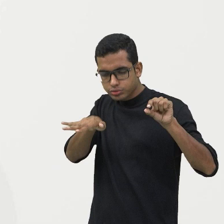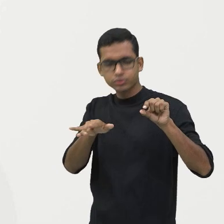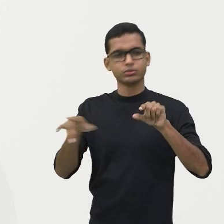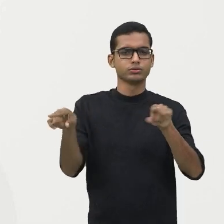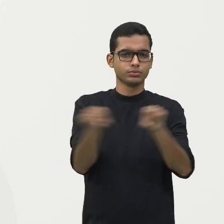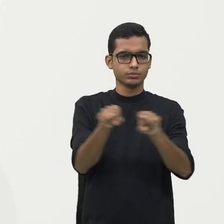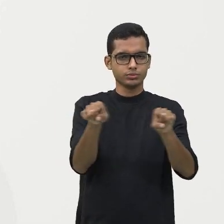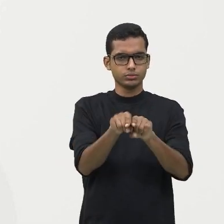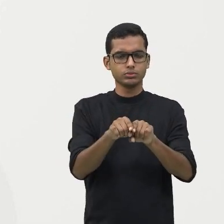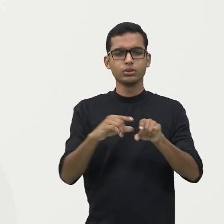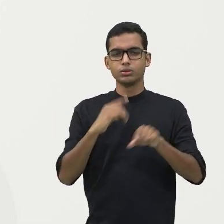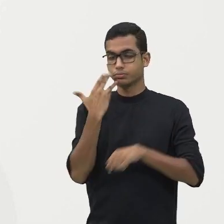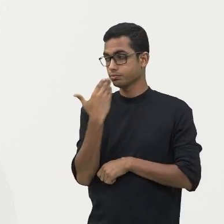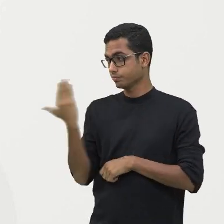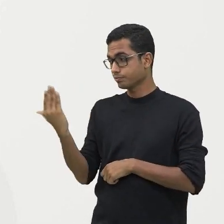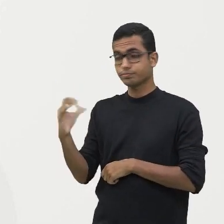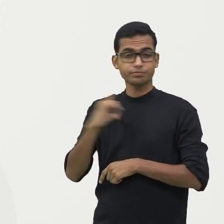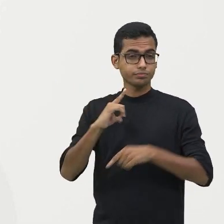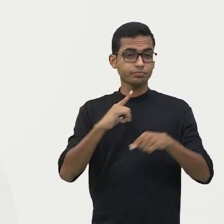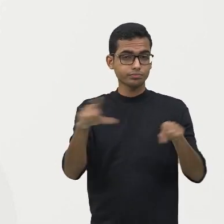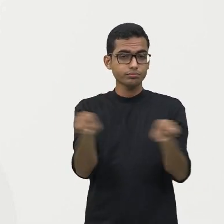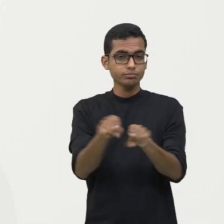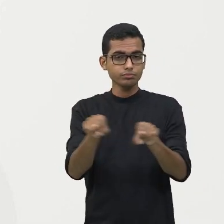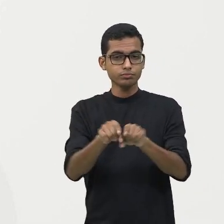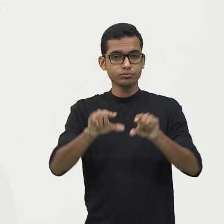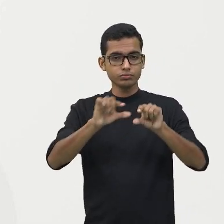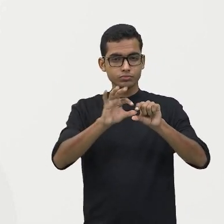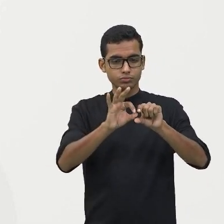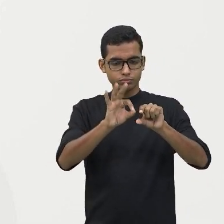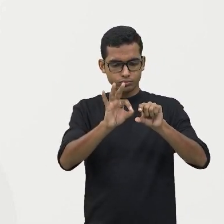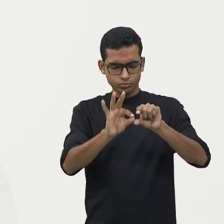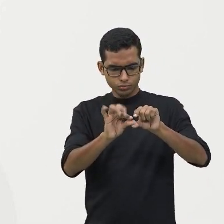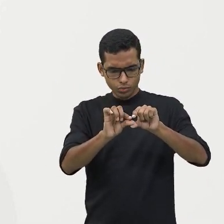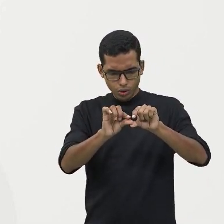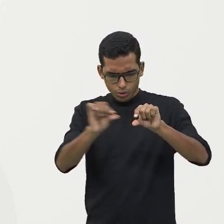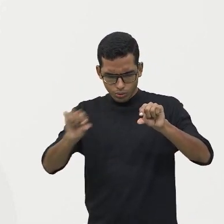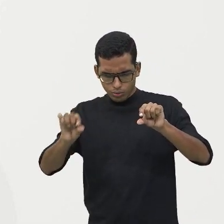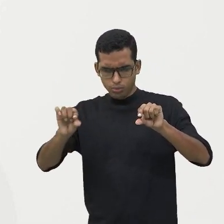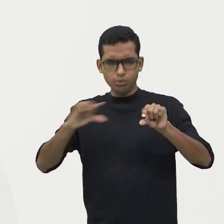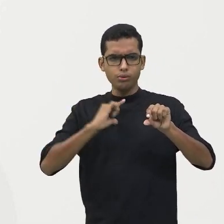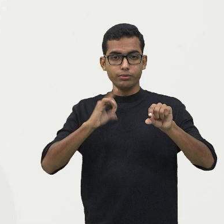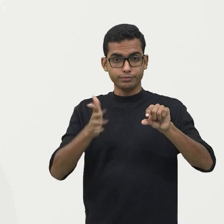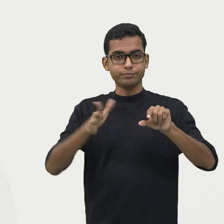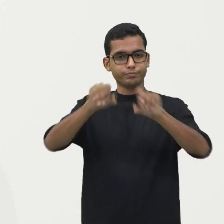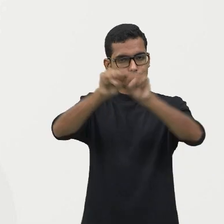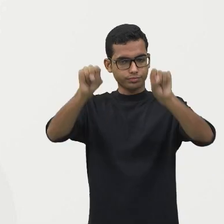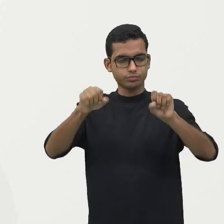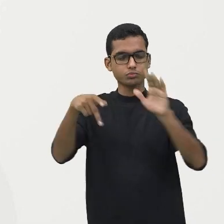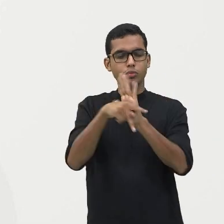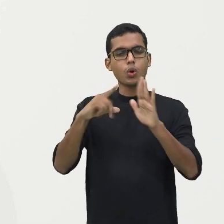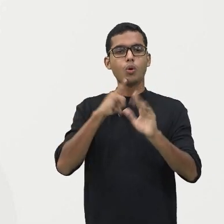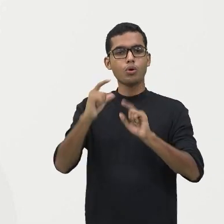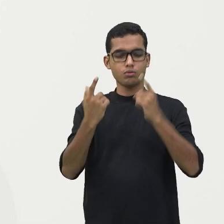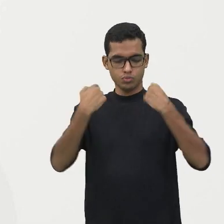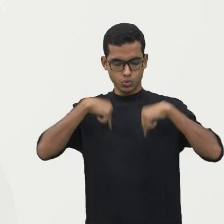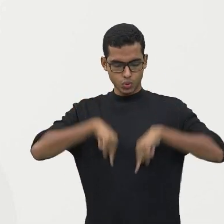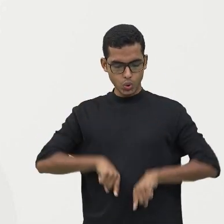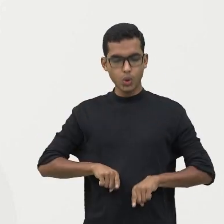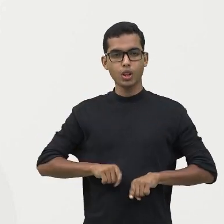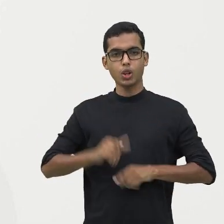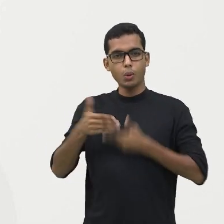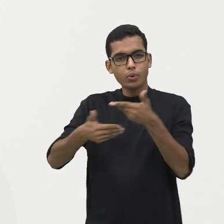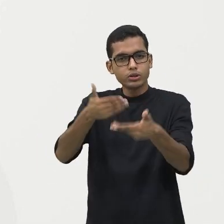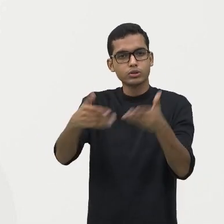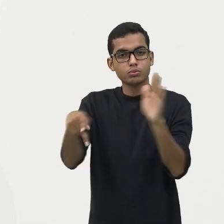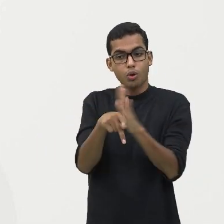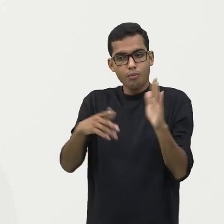ter cavidades digestivas. A gente já vai ver aí, né, um sistema digestório, ok? Nos